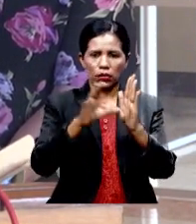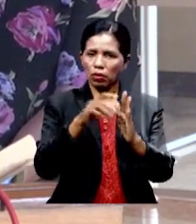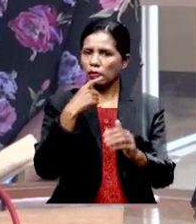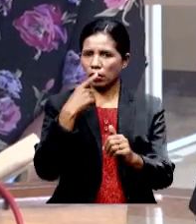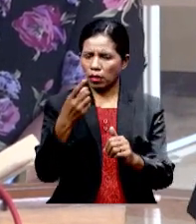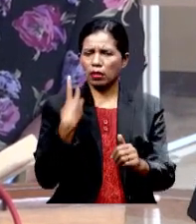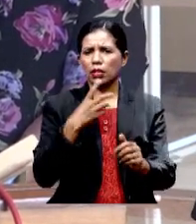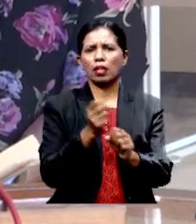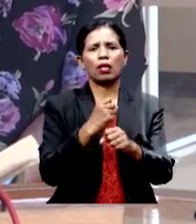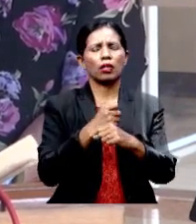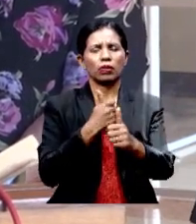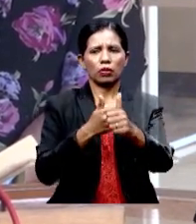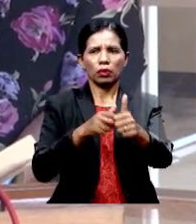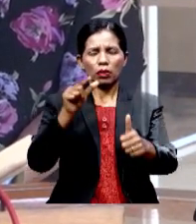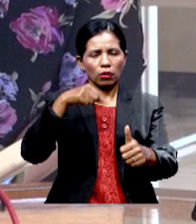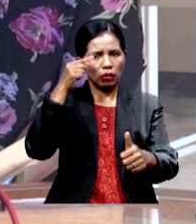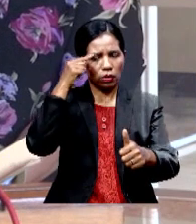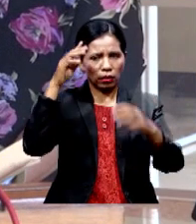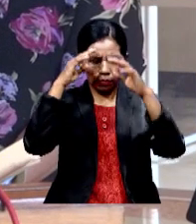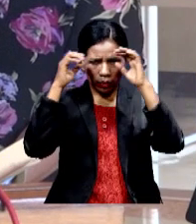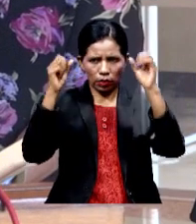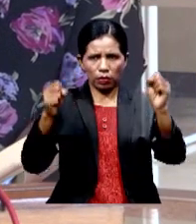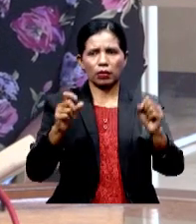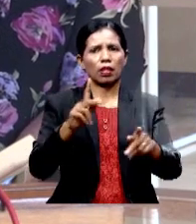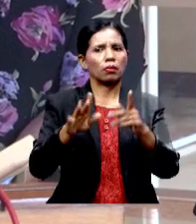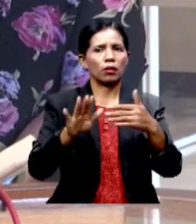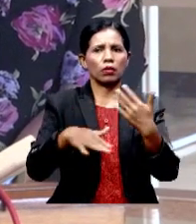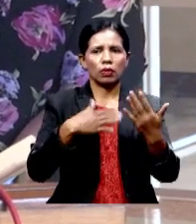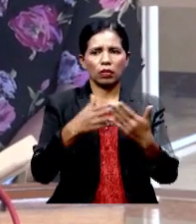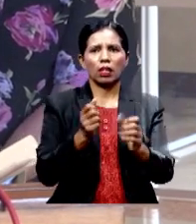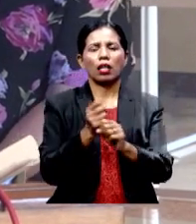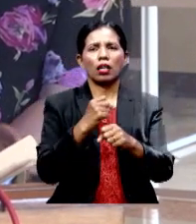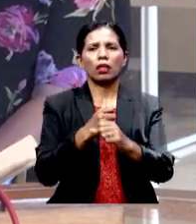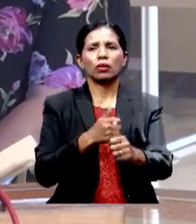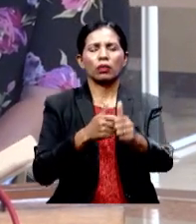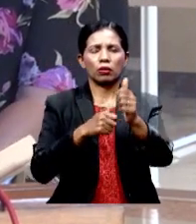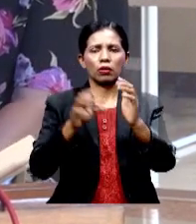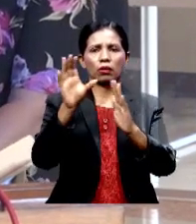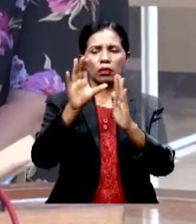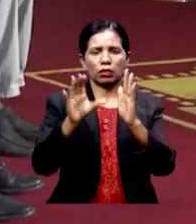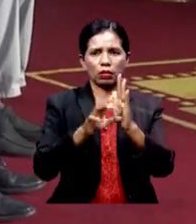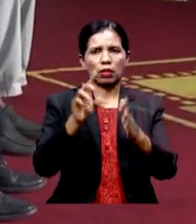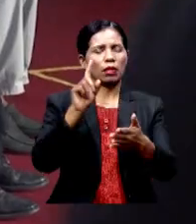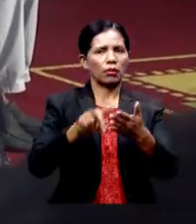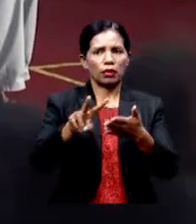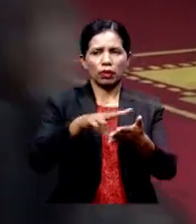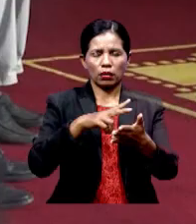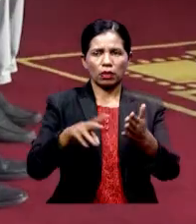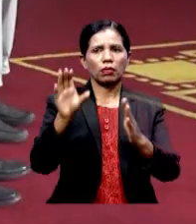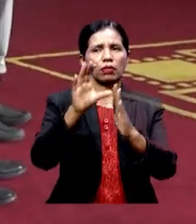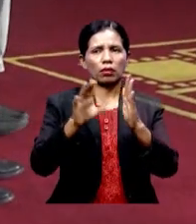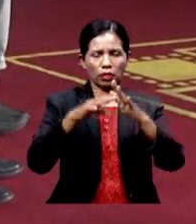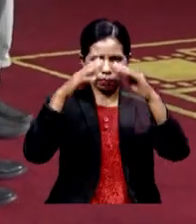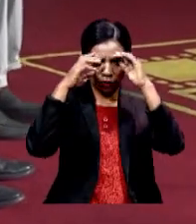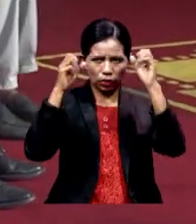hala tuir de governo palca, presidente palca, cidadão todo hala tuir constituição, lá vela viola a constituição. Obrigado. Presidente